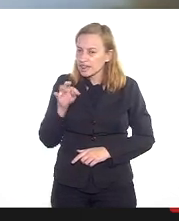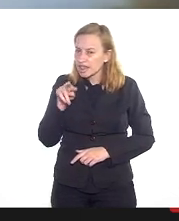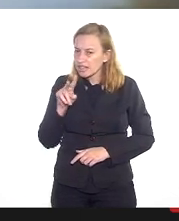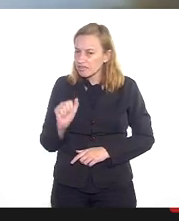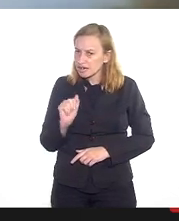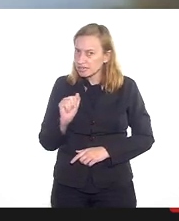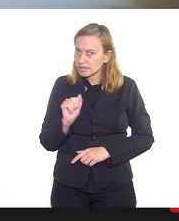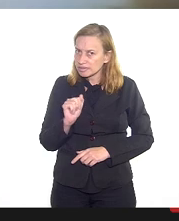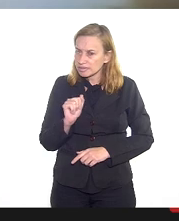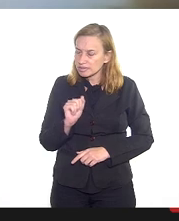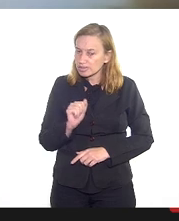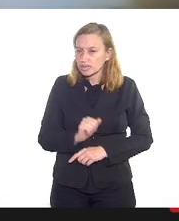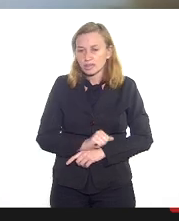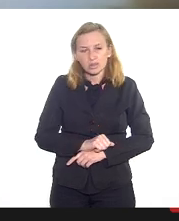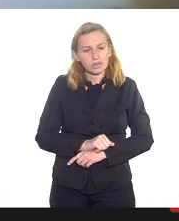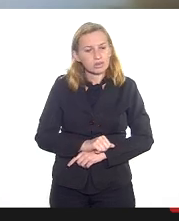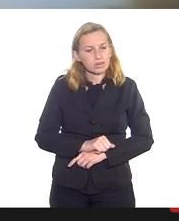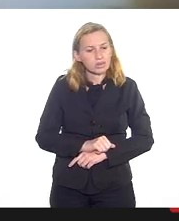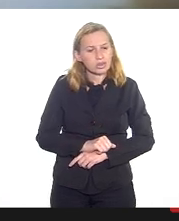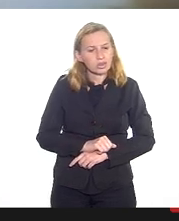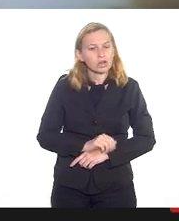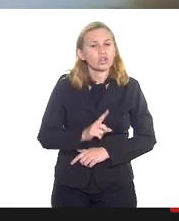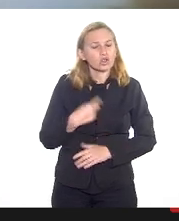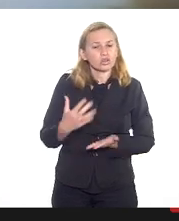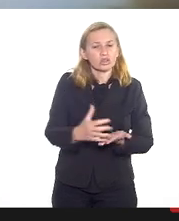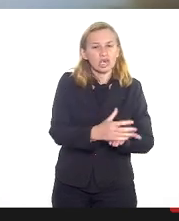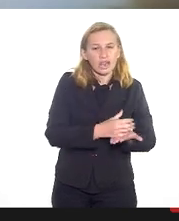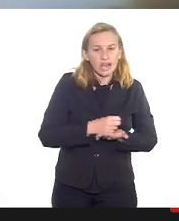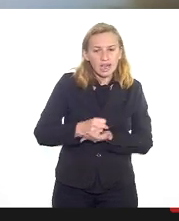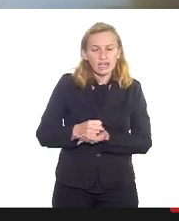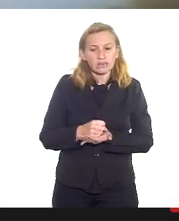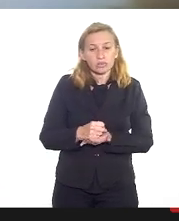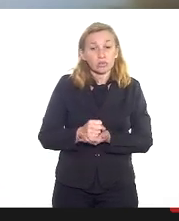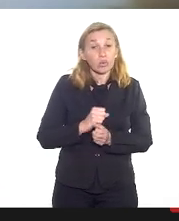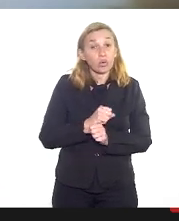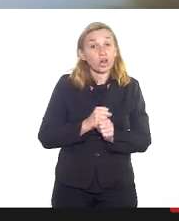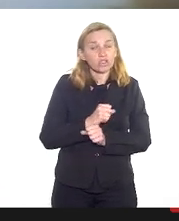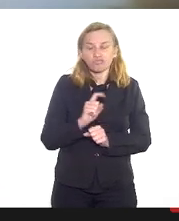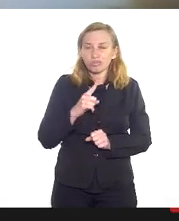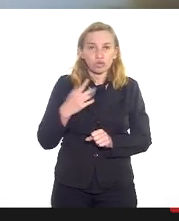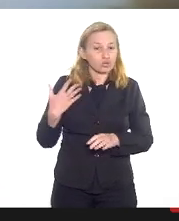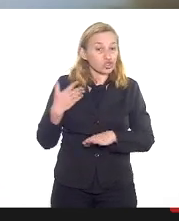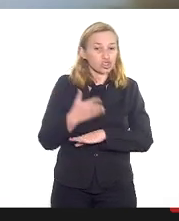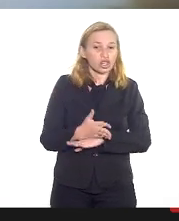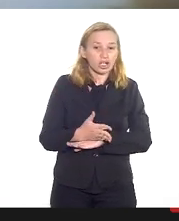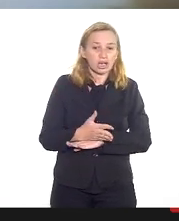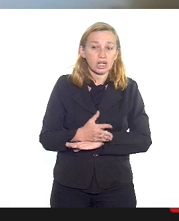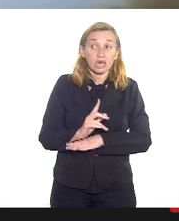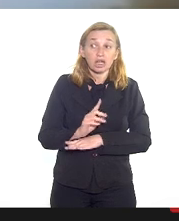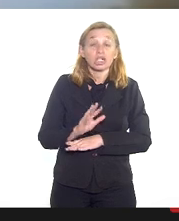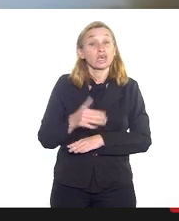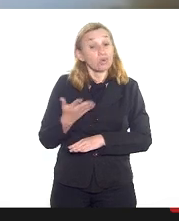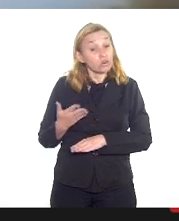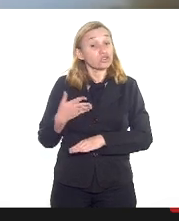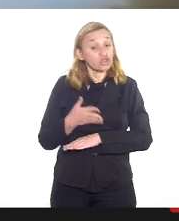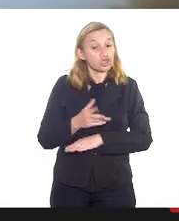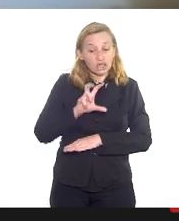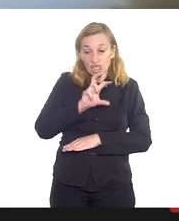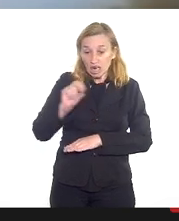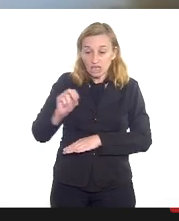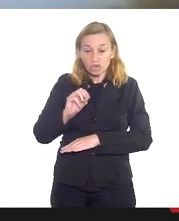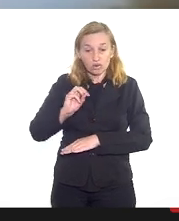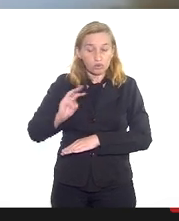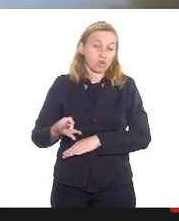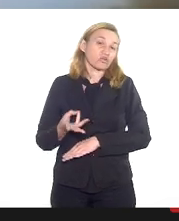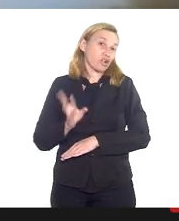cobrança. E o que a gente arrecada por ano não chega, quando chega, a 500 milhões de